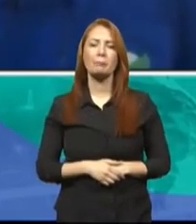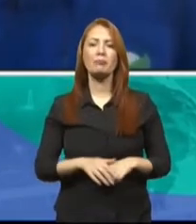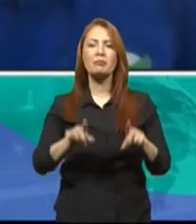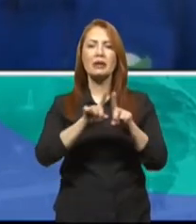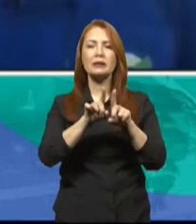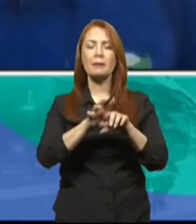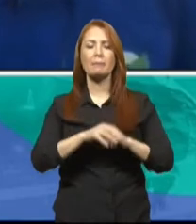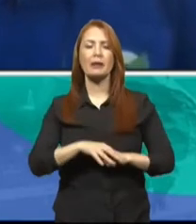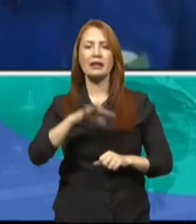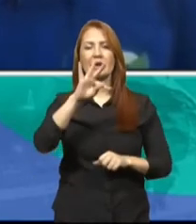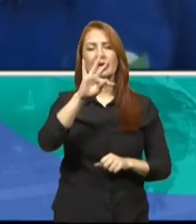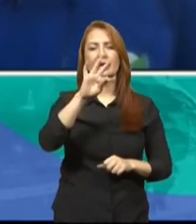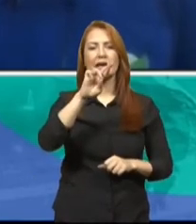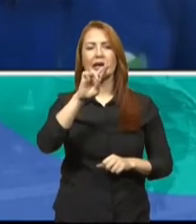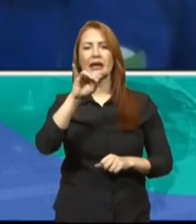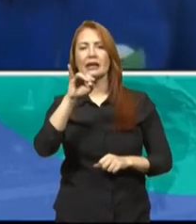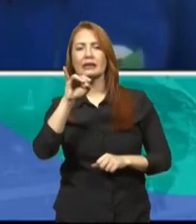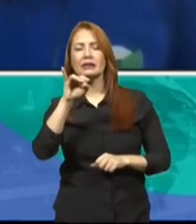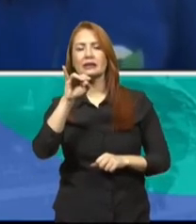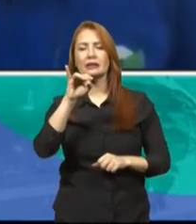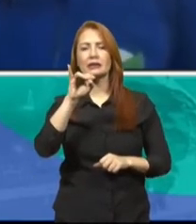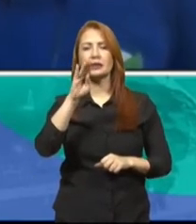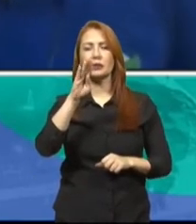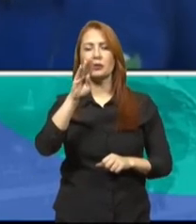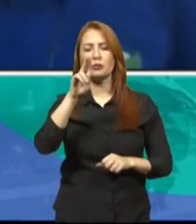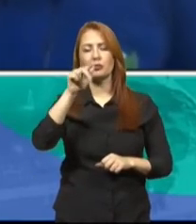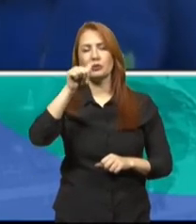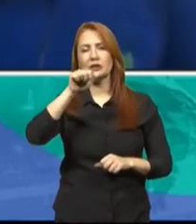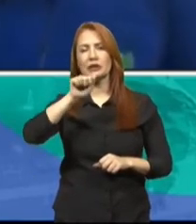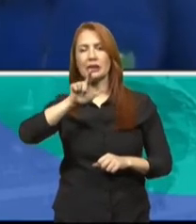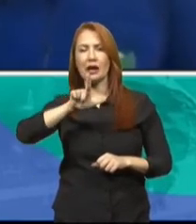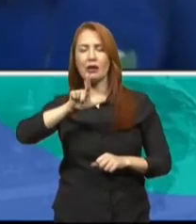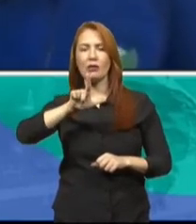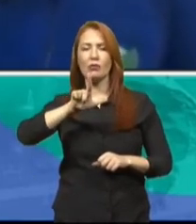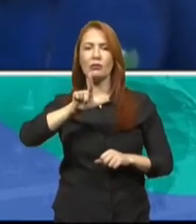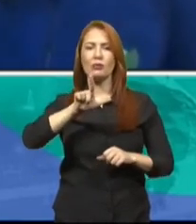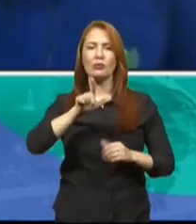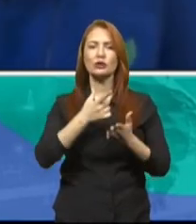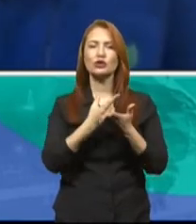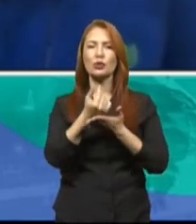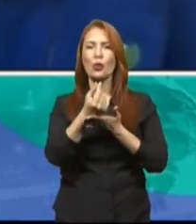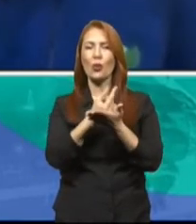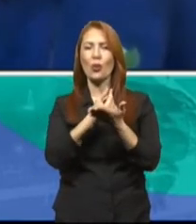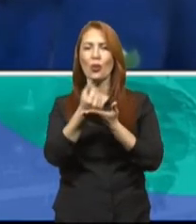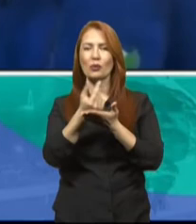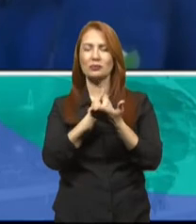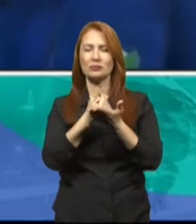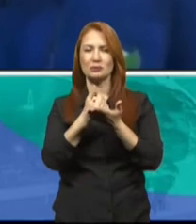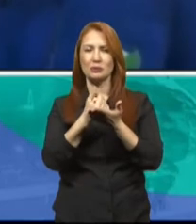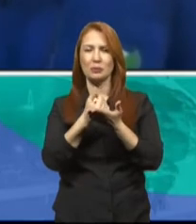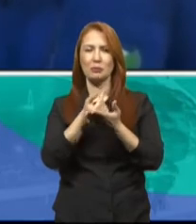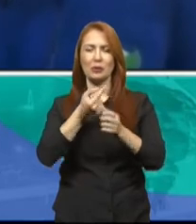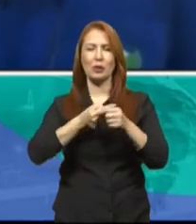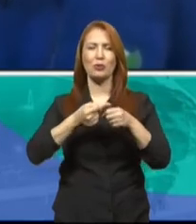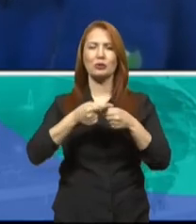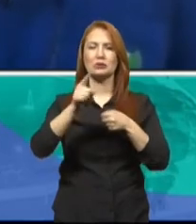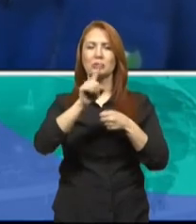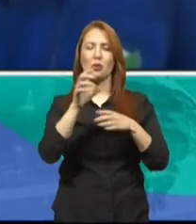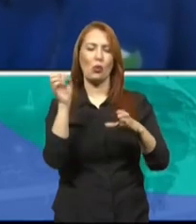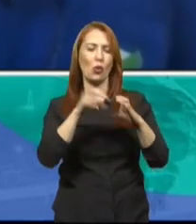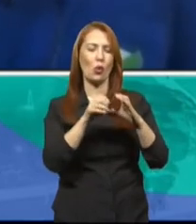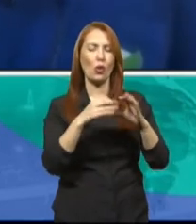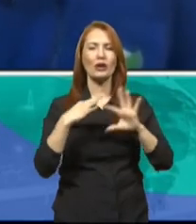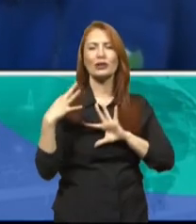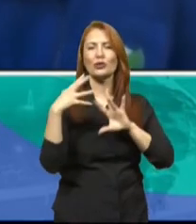Tribunal de Contas, também uma atenção mais especial deles nesse sentido, para que os municípios não empurrem tudo para o aterro, o material que pode